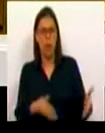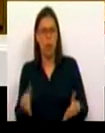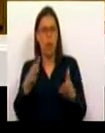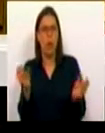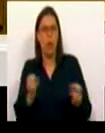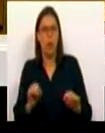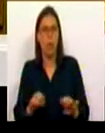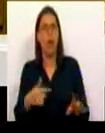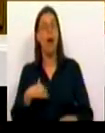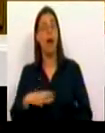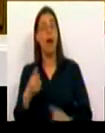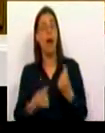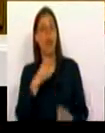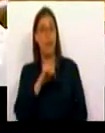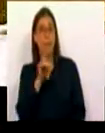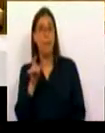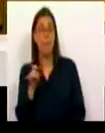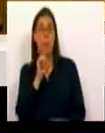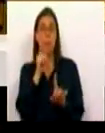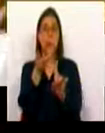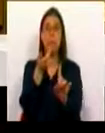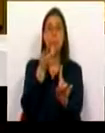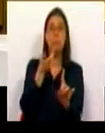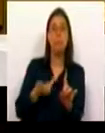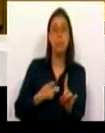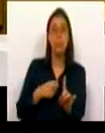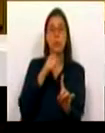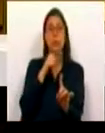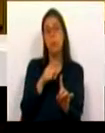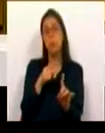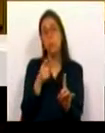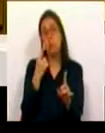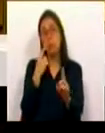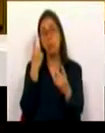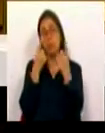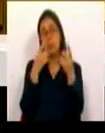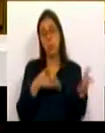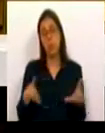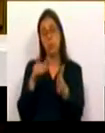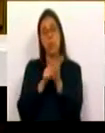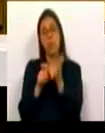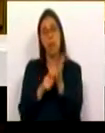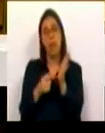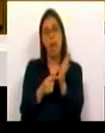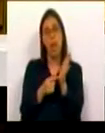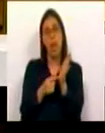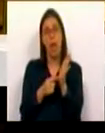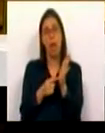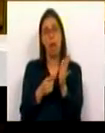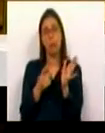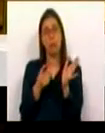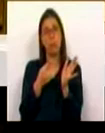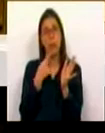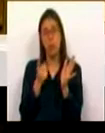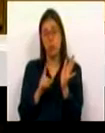rumo. Mas queria-lhe fazer algumas perguntas, pode ser que das suas respostas consigamos visualizar um rumo que do que o que está escrito não se